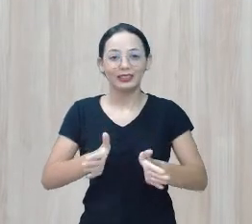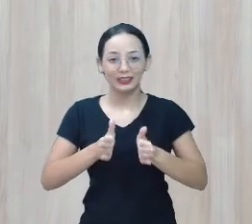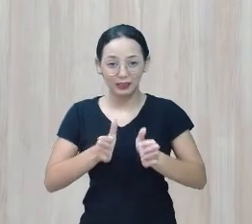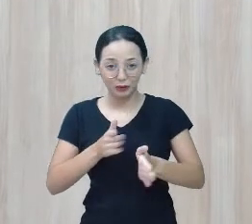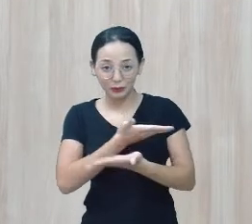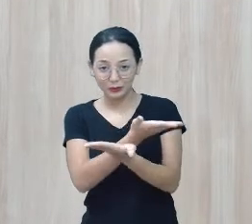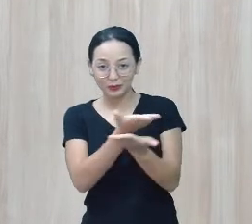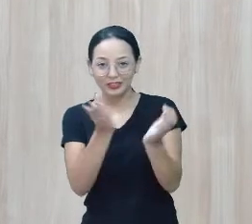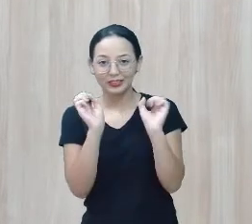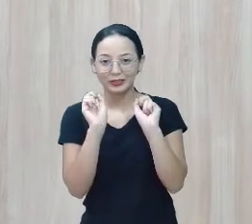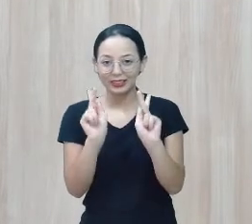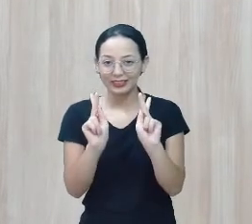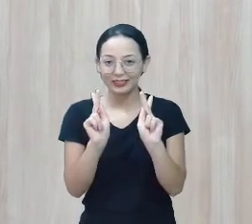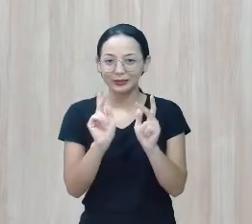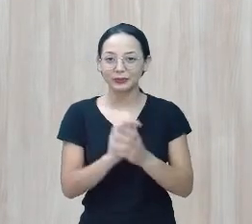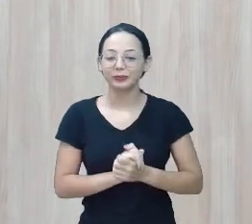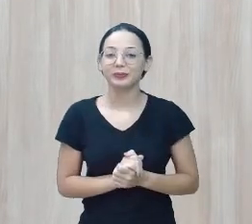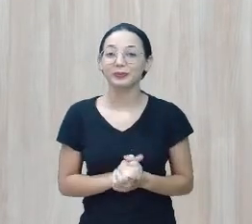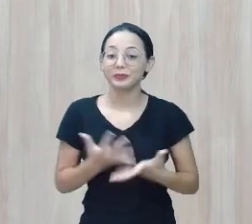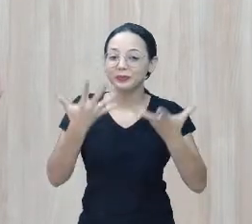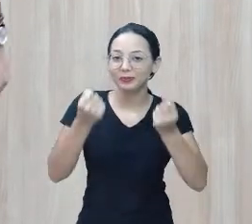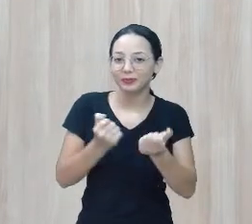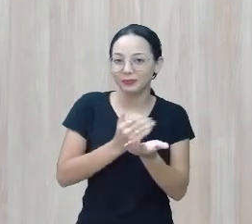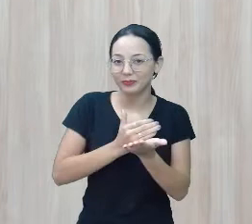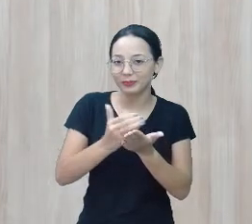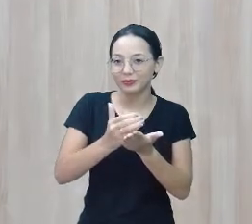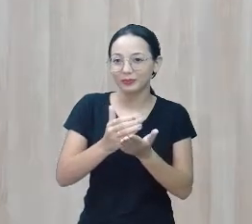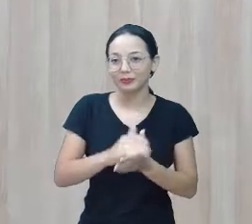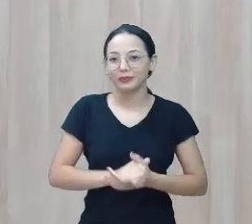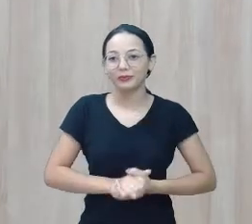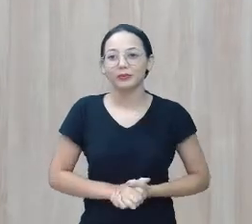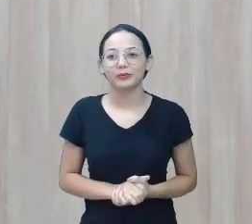para vocês, ok? Então vamos começar.